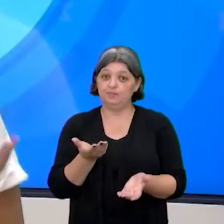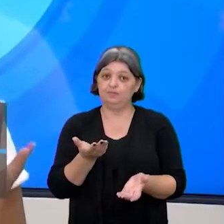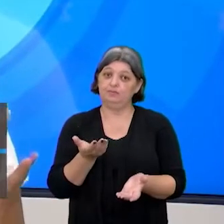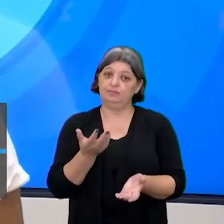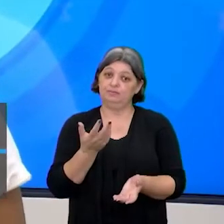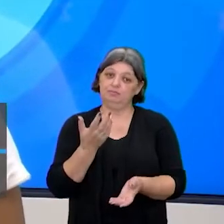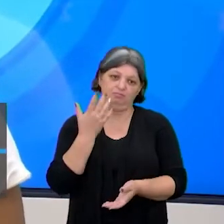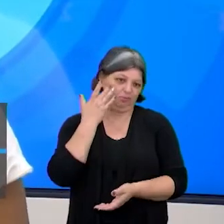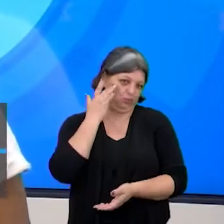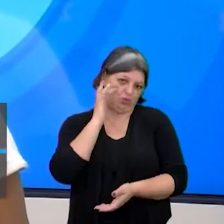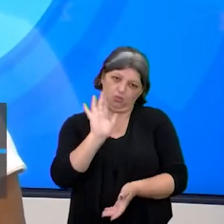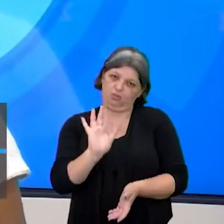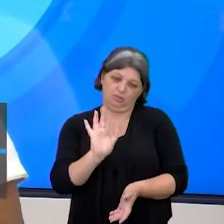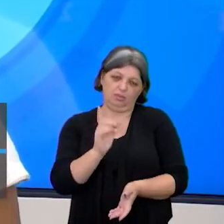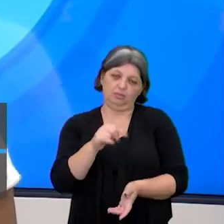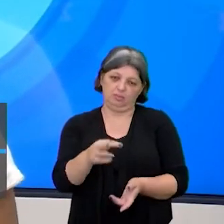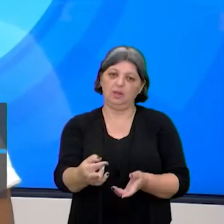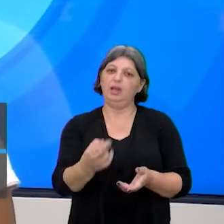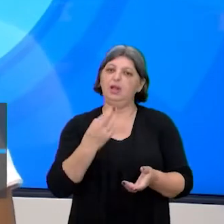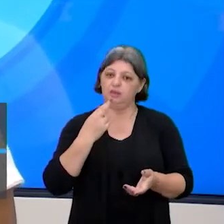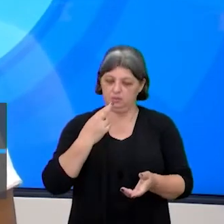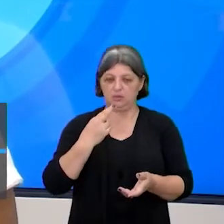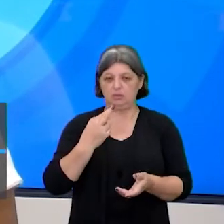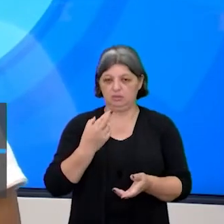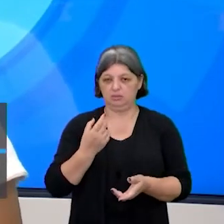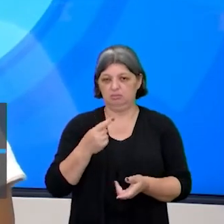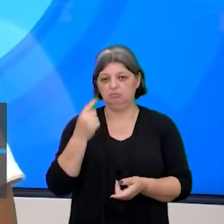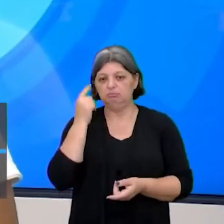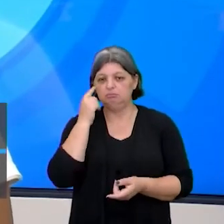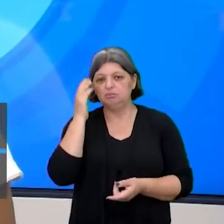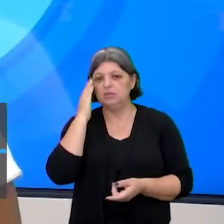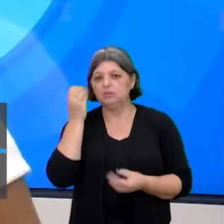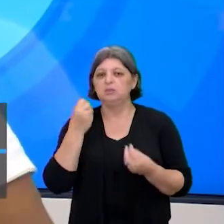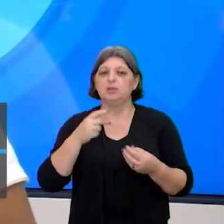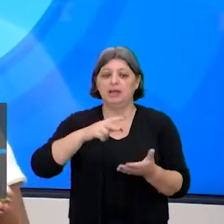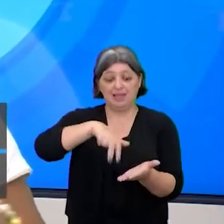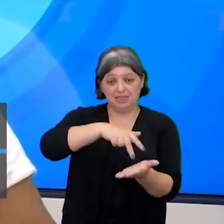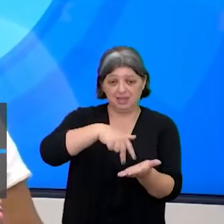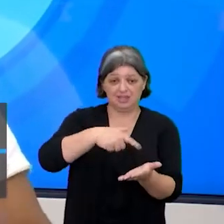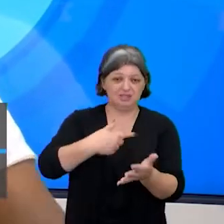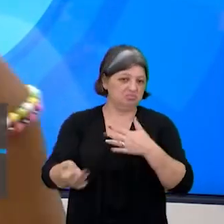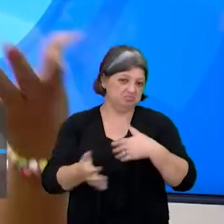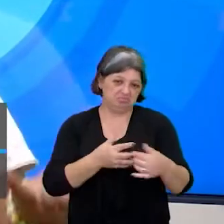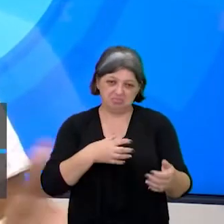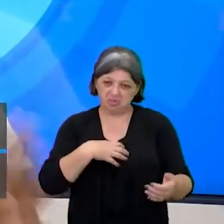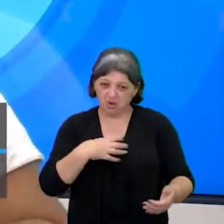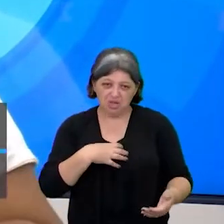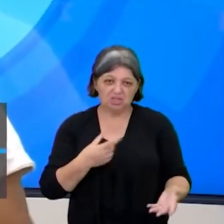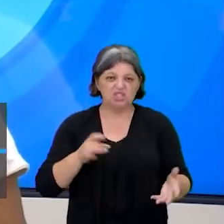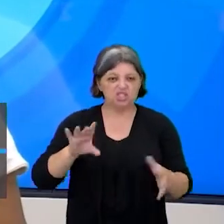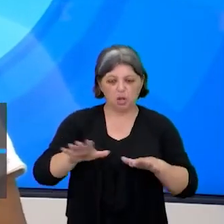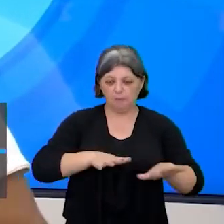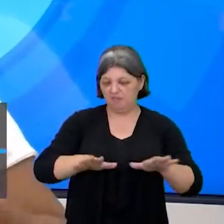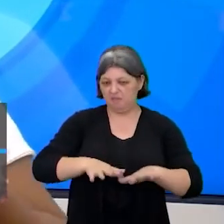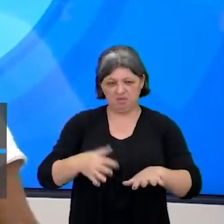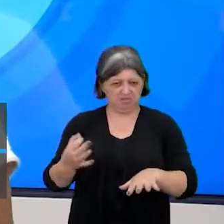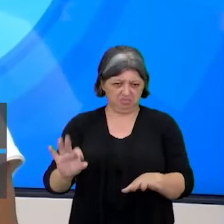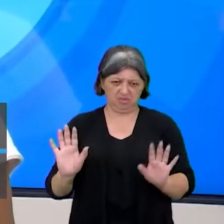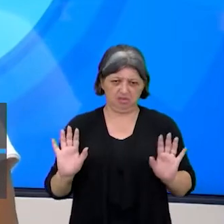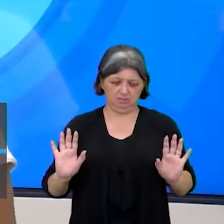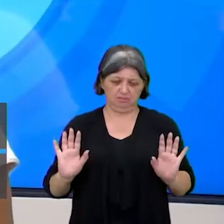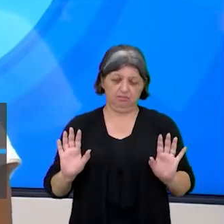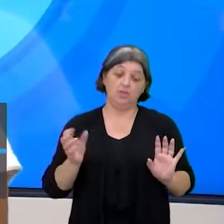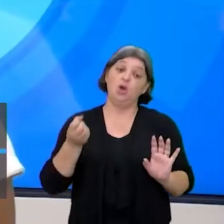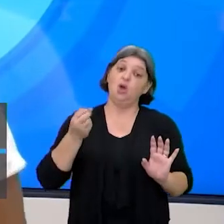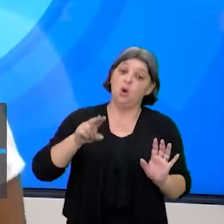Não sei, eu quero que vocês mandem as respostas para saber o que vocês pensam. Que se a dança é algo aleatório, que só movimento e está tudo certo, ou